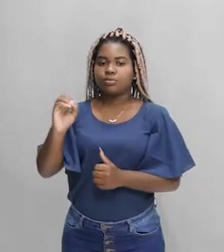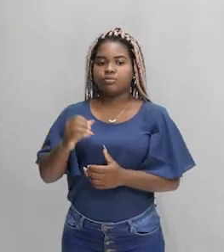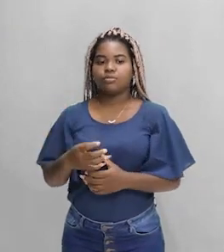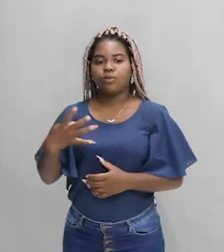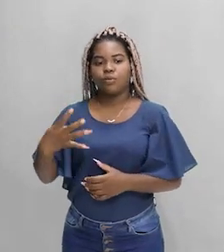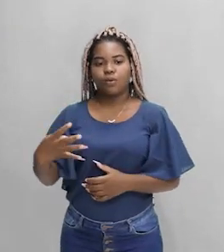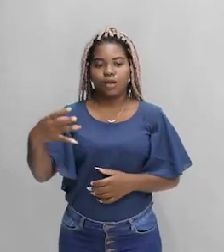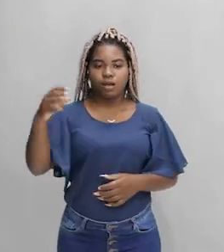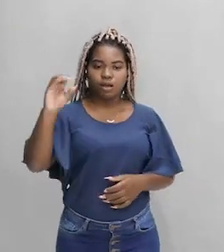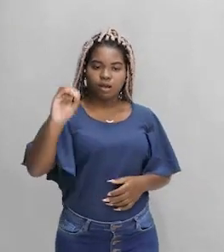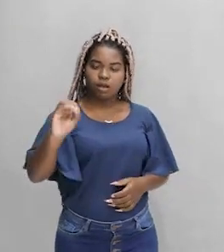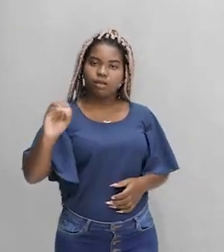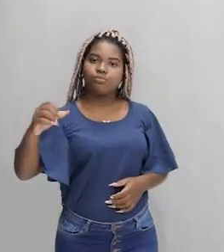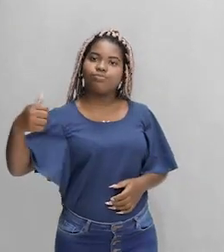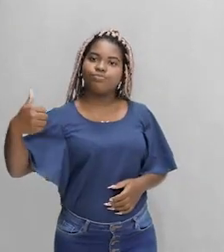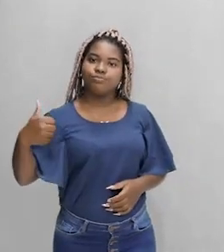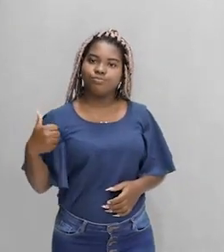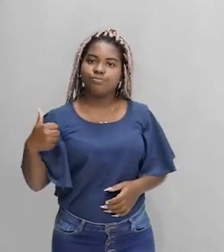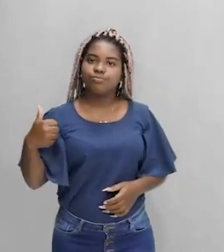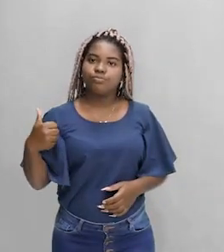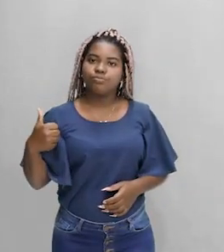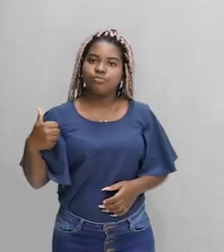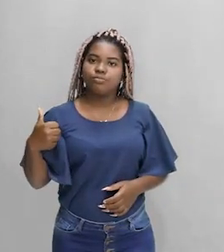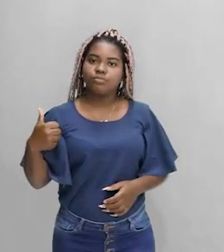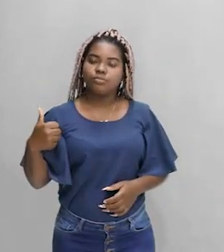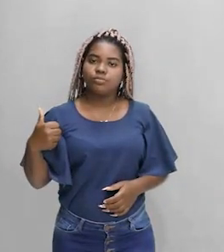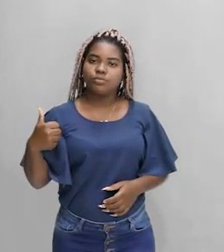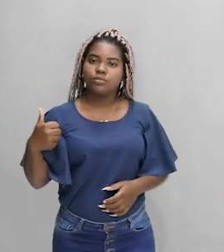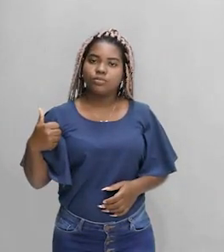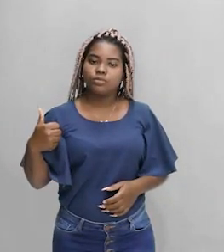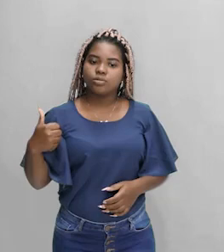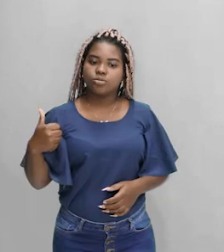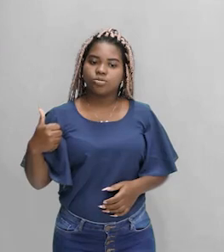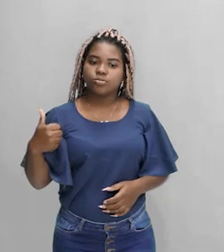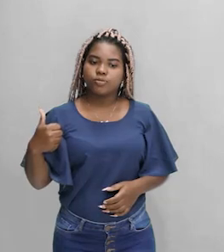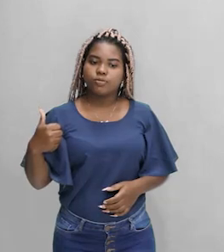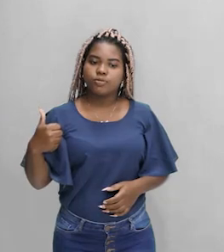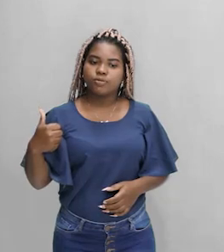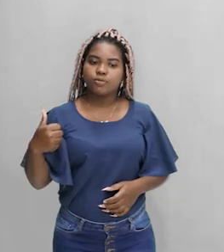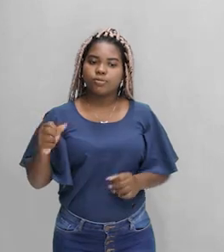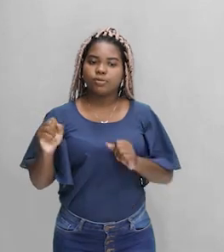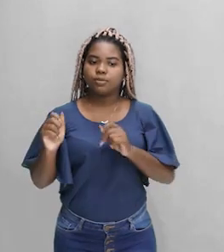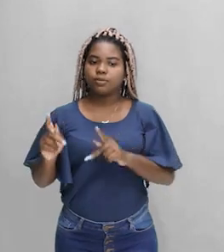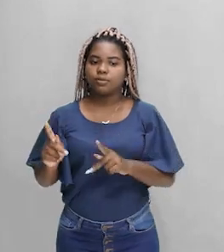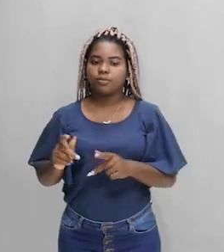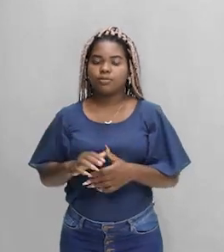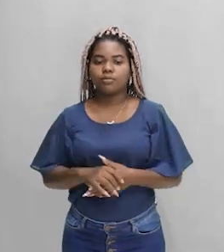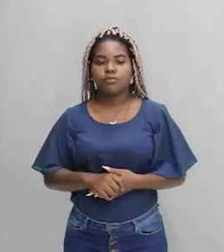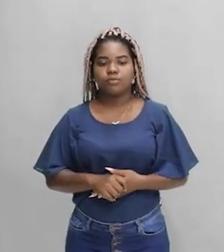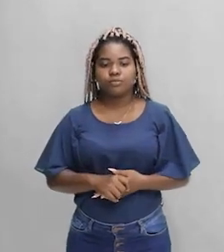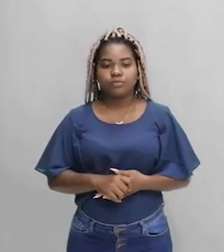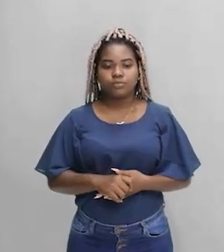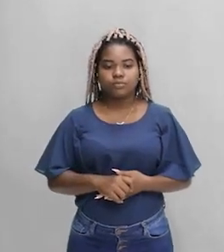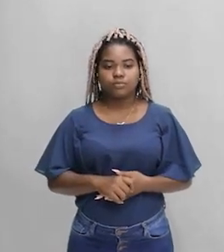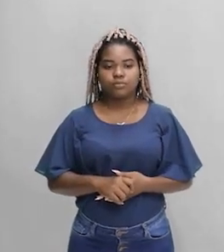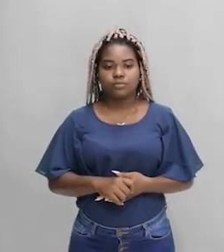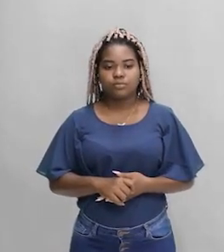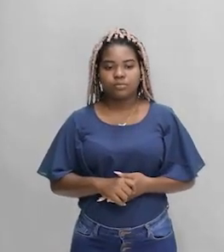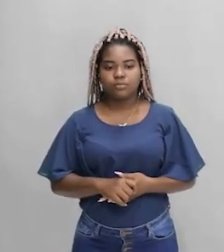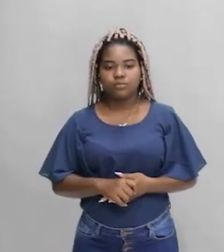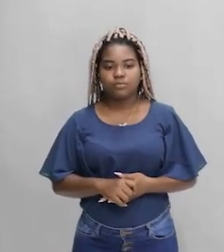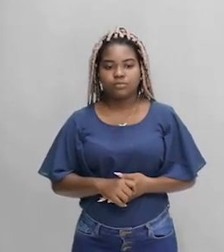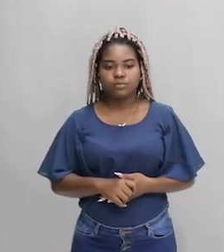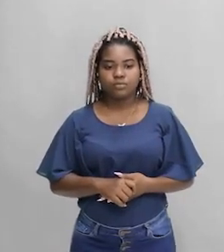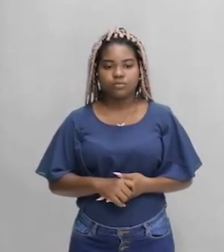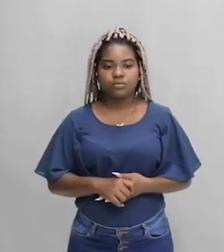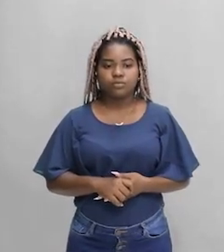ficou. 4 elevado a zero, todo número elevado a zero corresponde a 1. Belezinha, resposta. Então, a imagem do zero vai ser